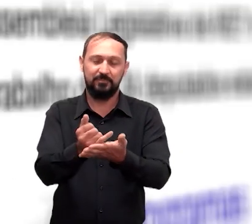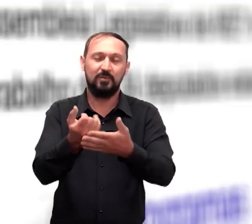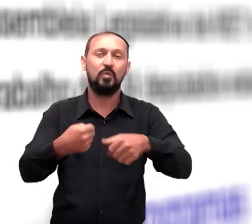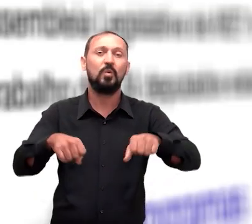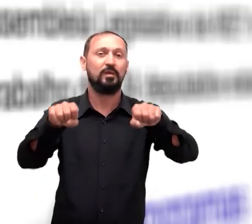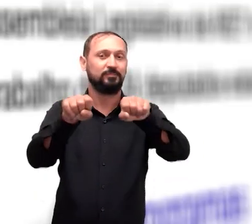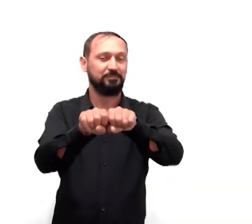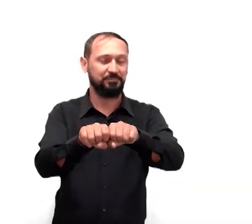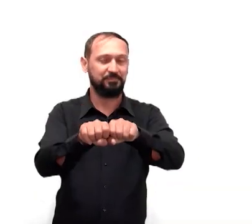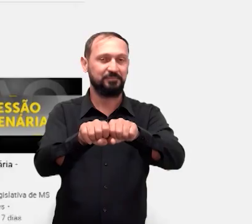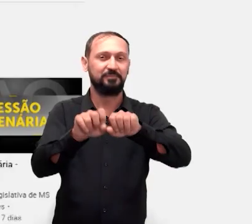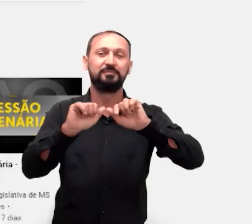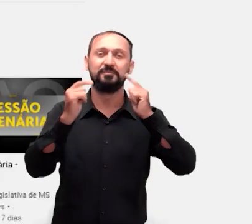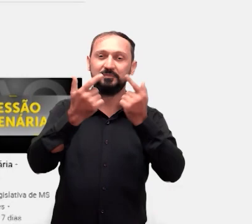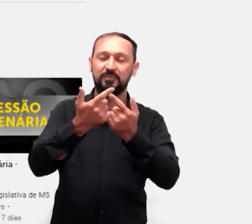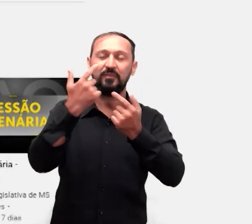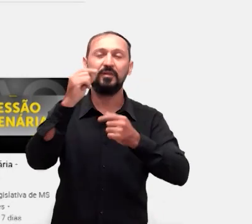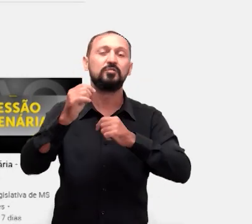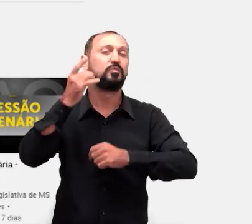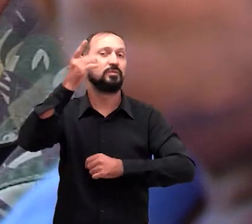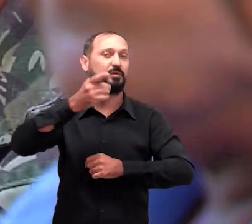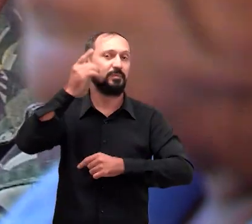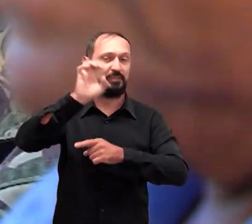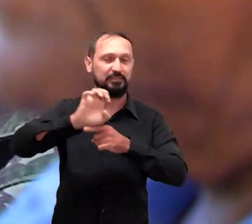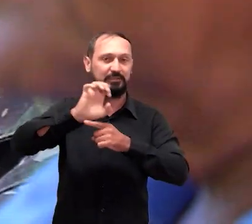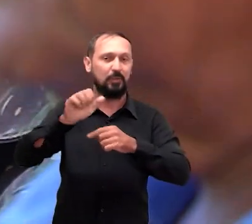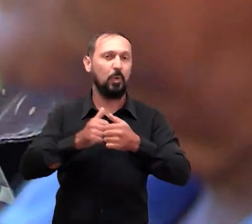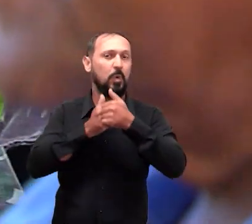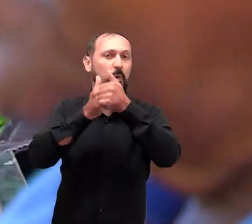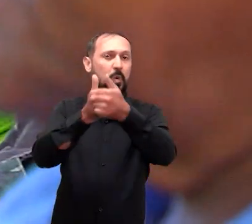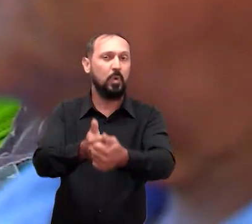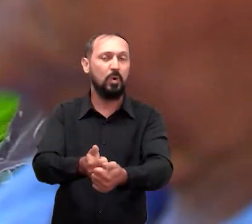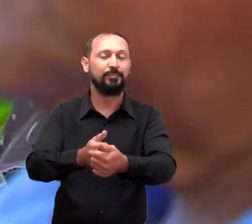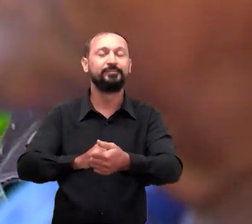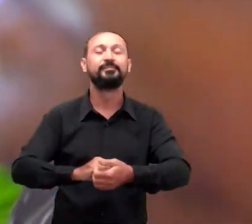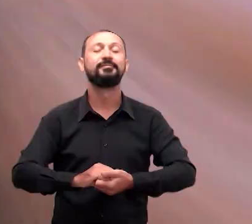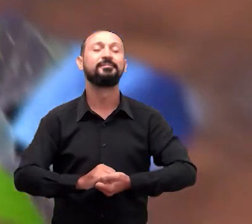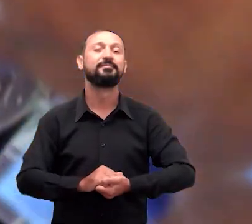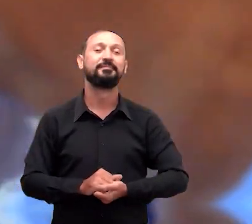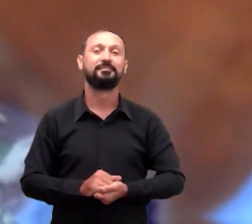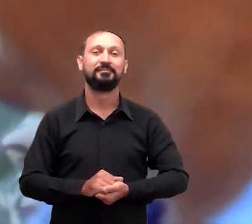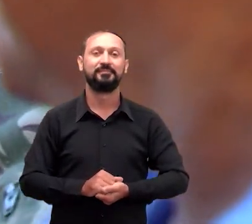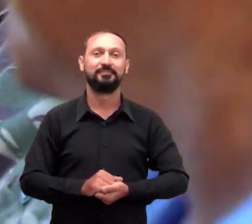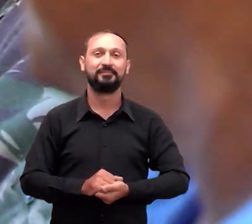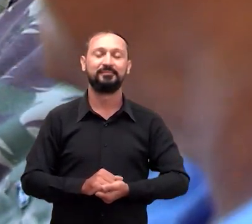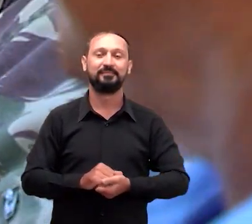Inscreva-se no canal da Alemes e acompanhe o trabalho dos deputados estaduais.